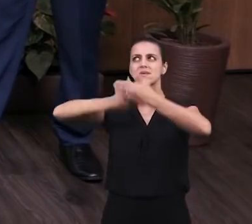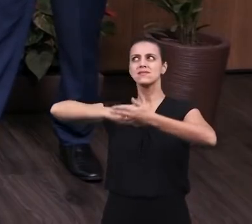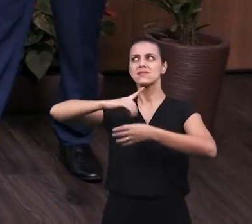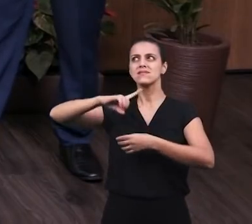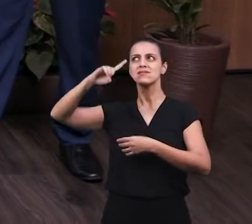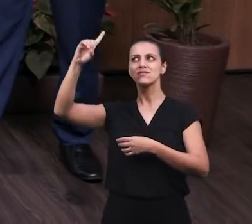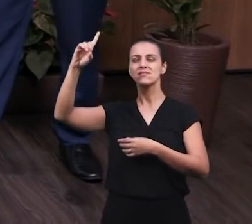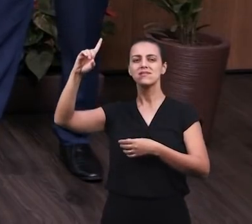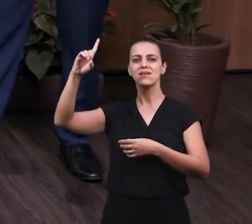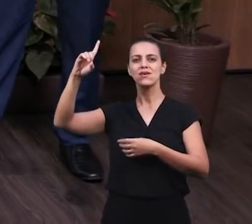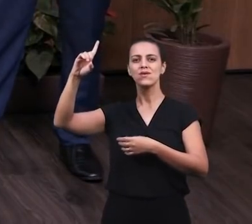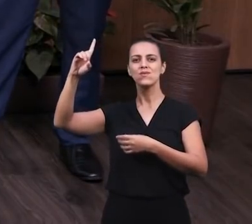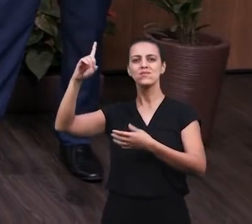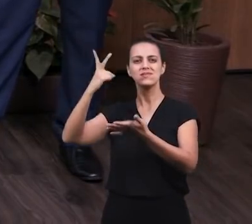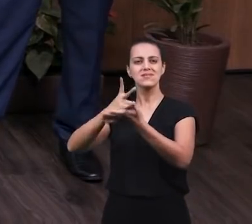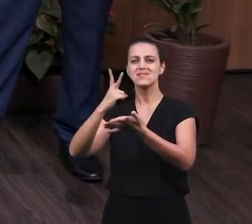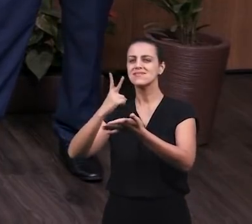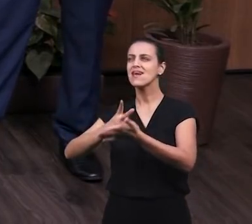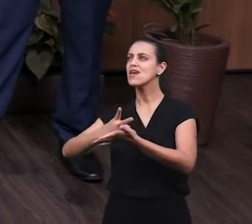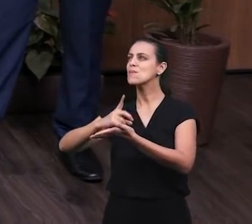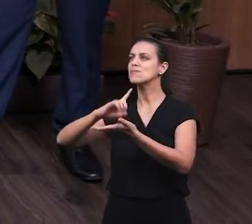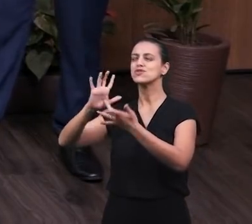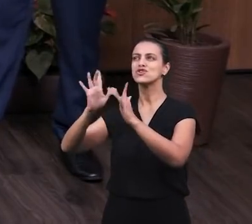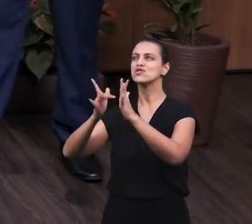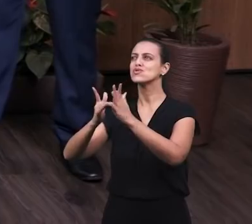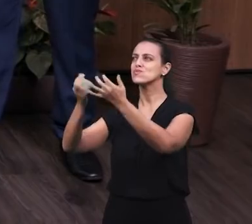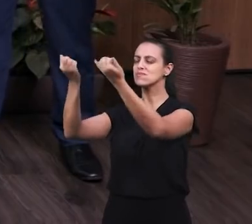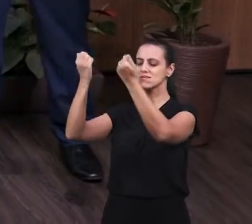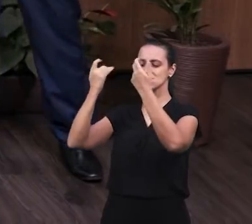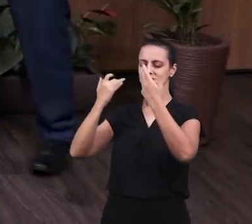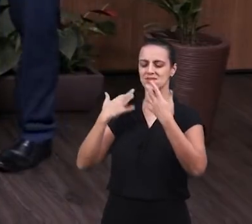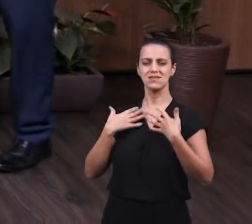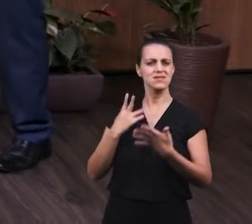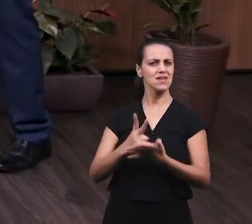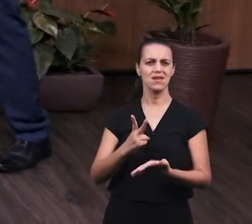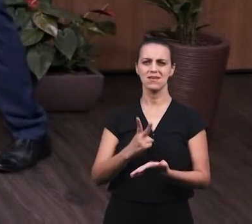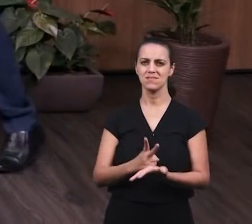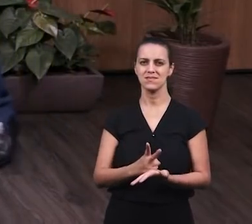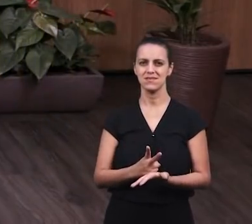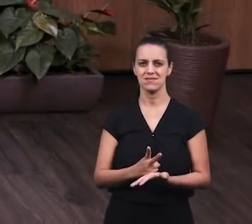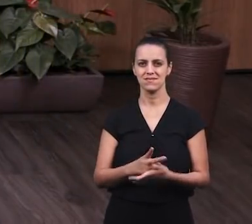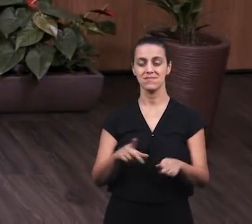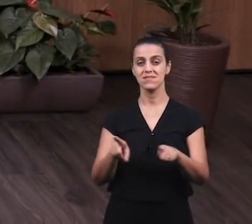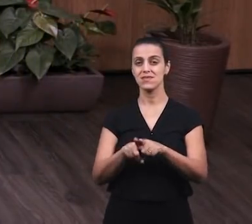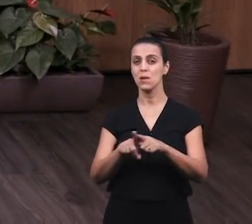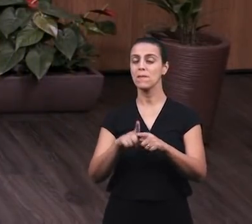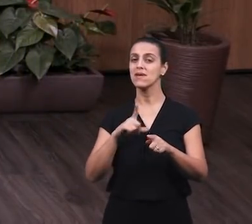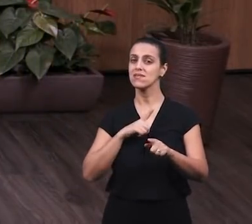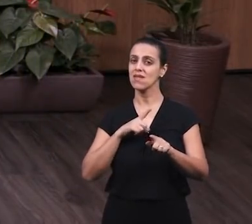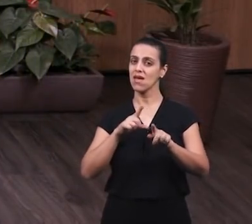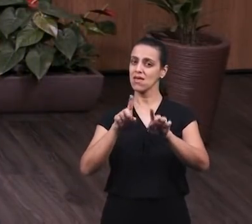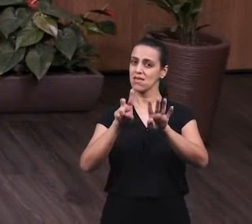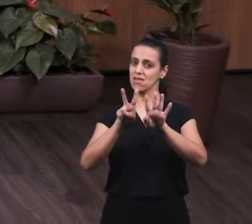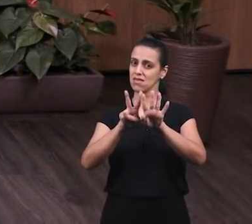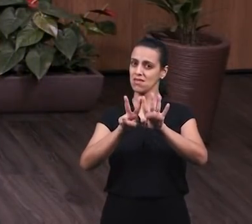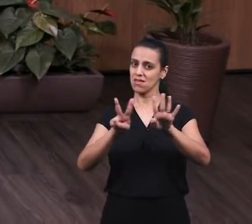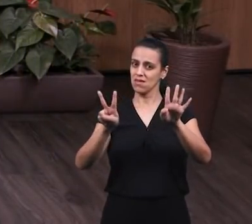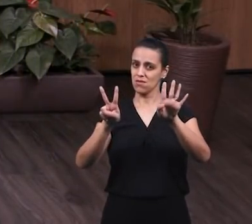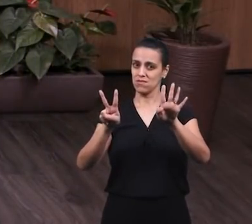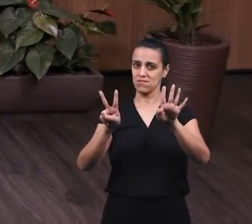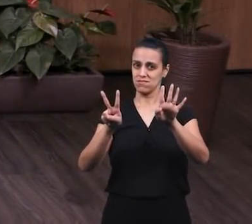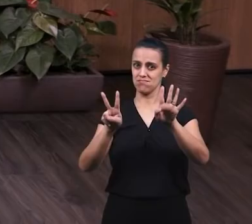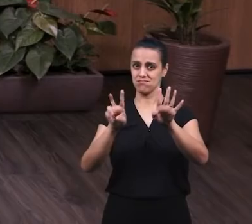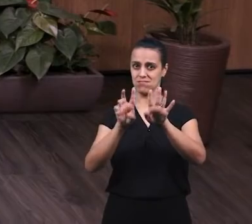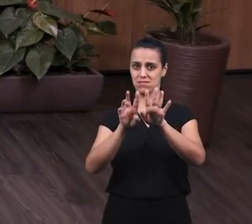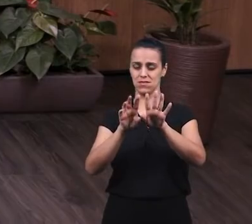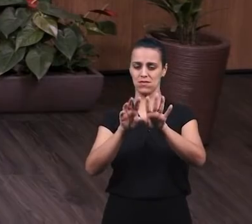vida está sempre à sua disposição. E passou também, Daniel, pelo castiçal de ouro